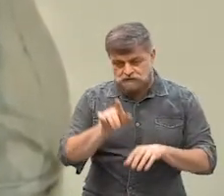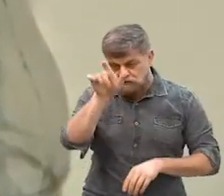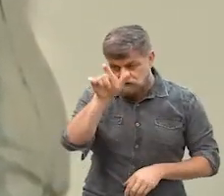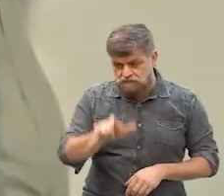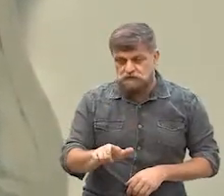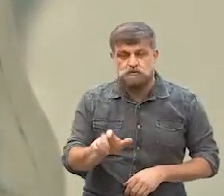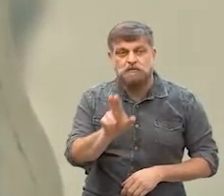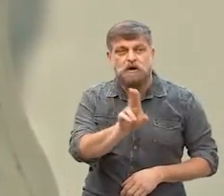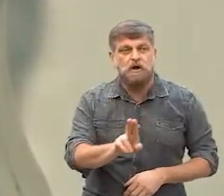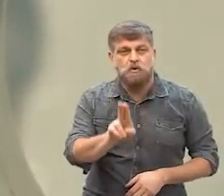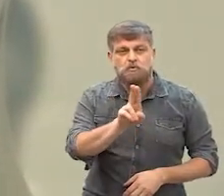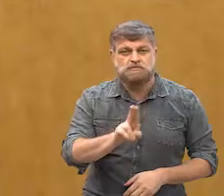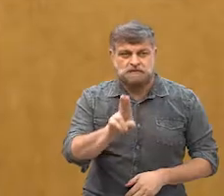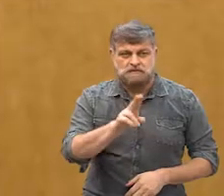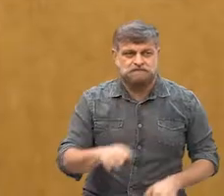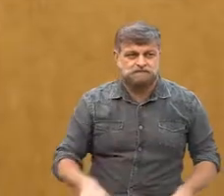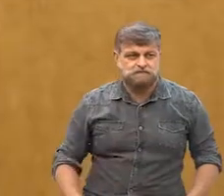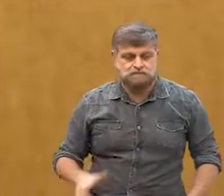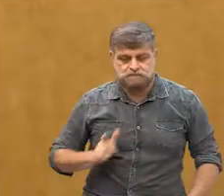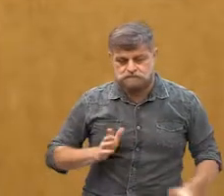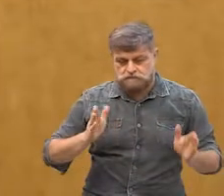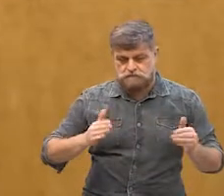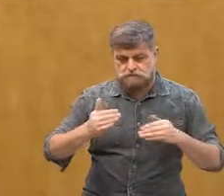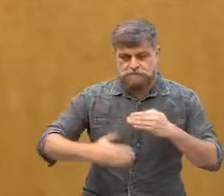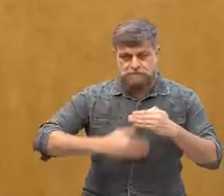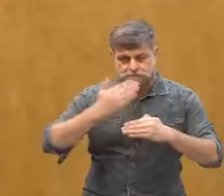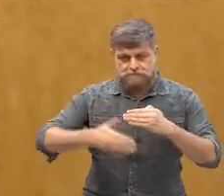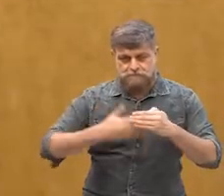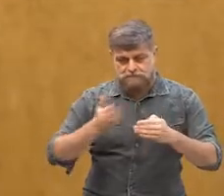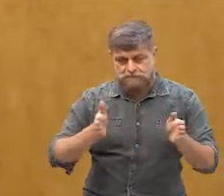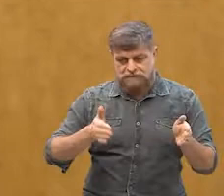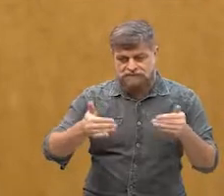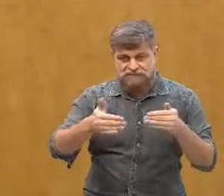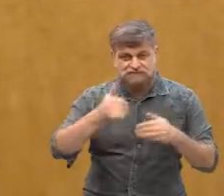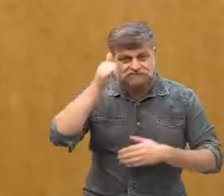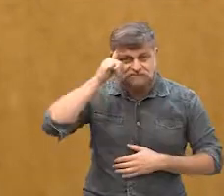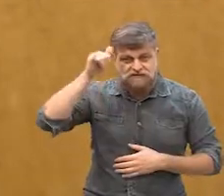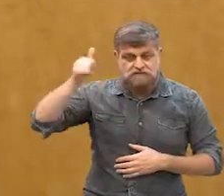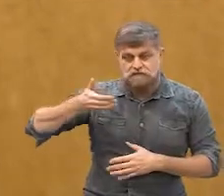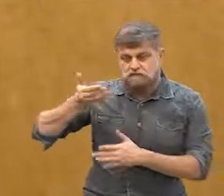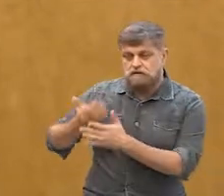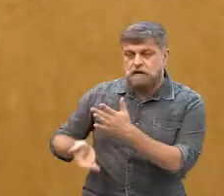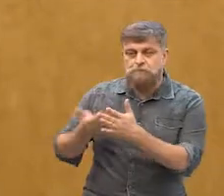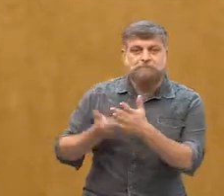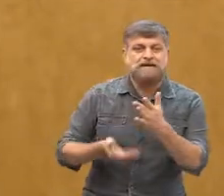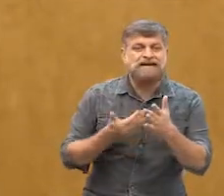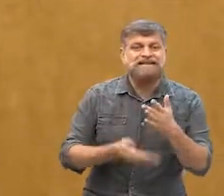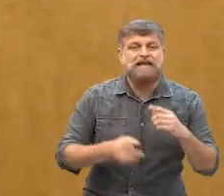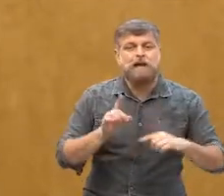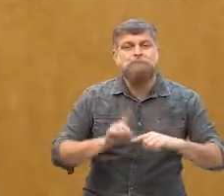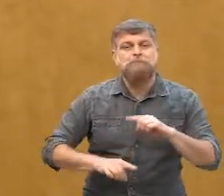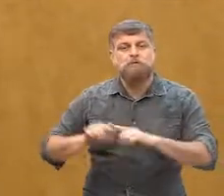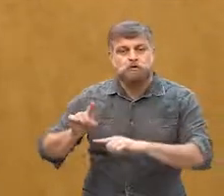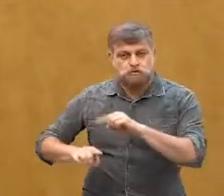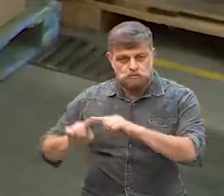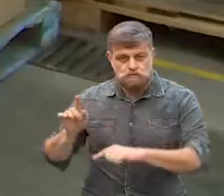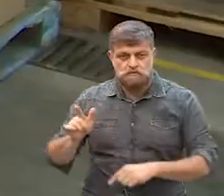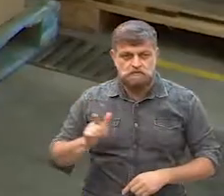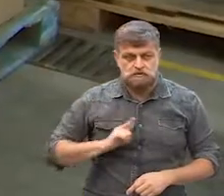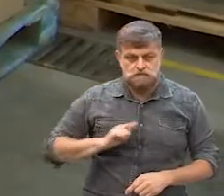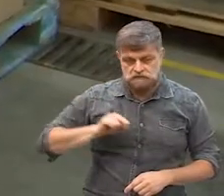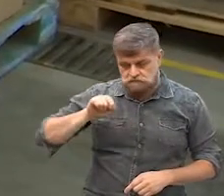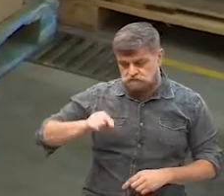possa consumir o produto. A embalagem, ela evita o desperdício de produto. Se ela tiver um bom